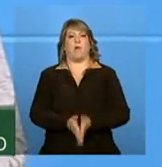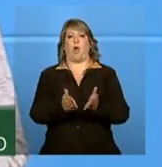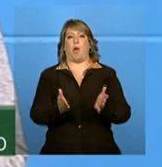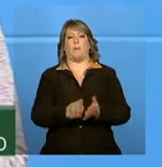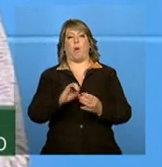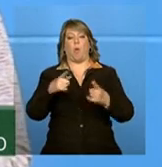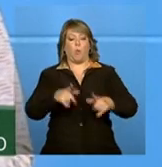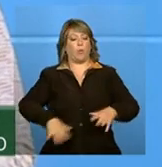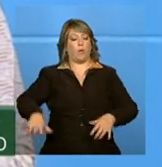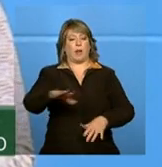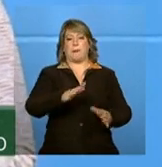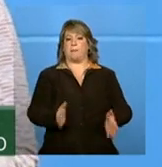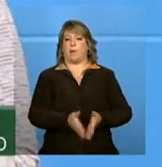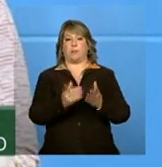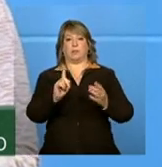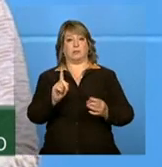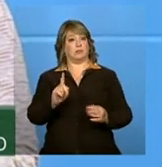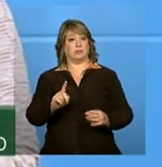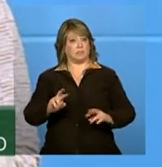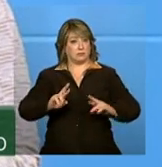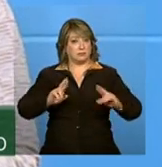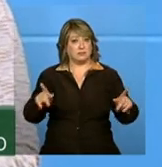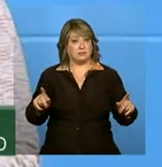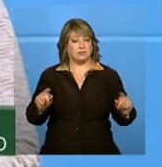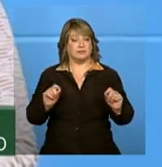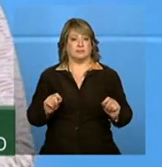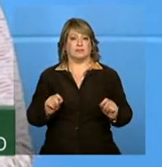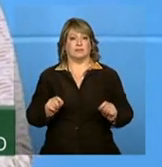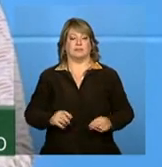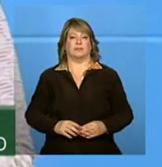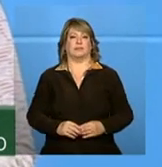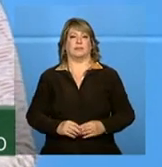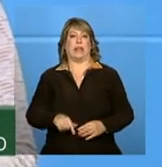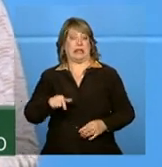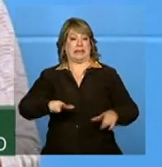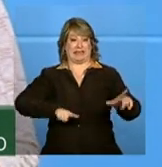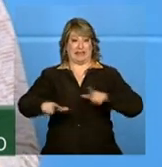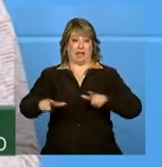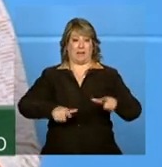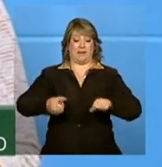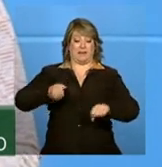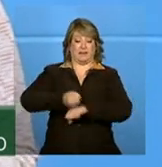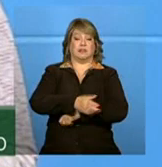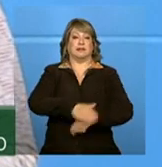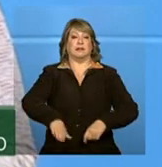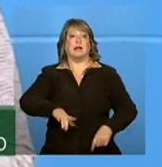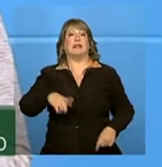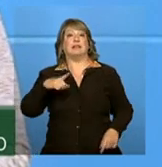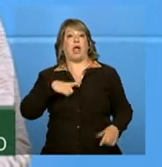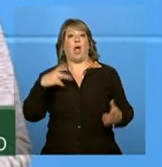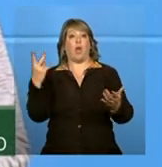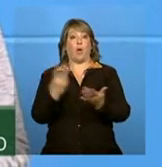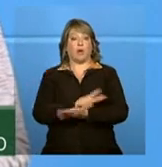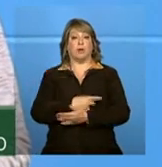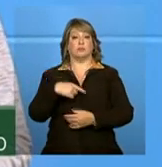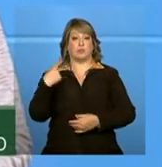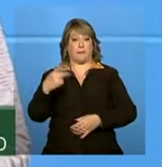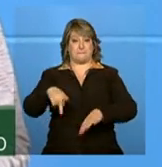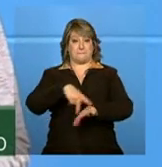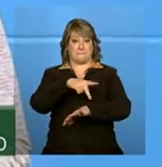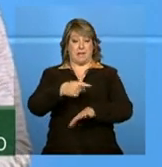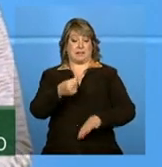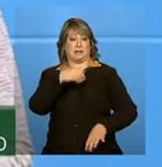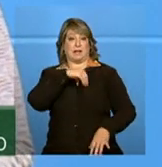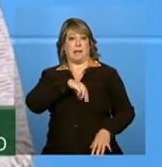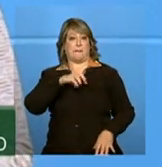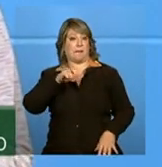áreas pobres. Não, muito pelo contrário. O trabalho infantil acontece predominantemente em países de renda média e de